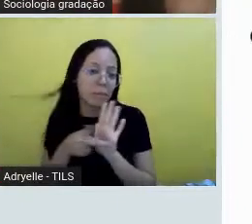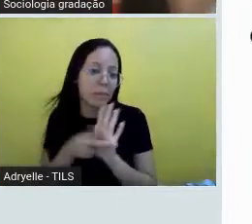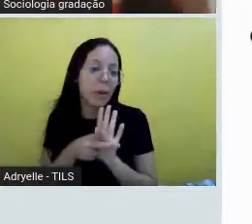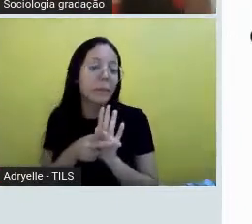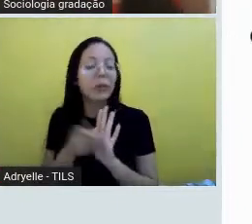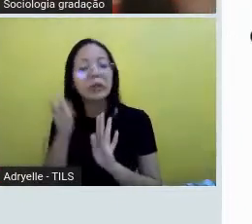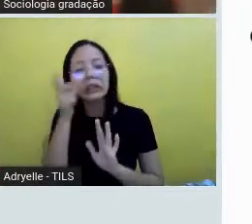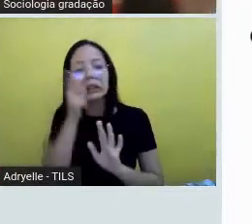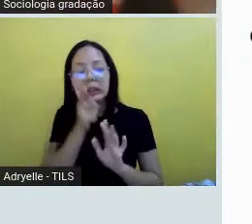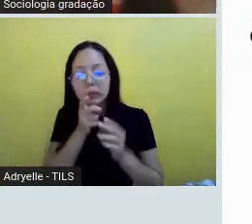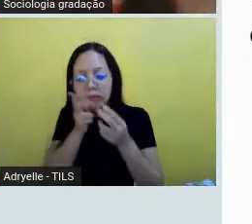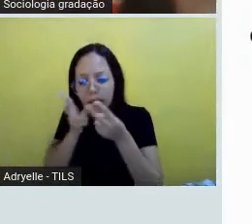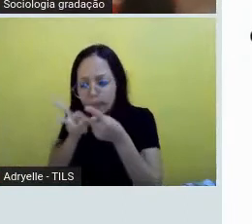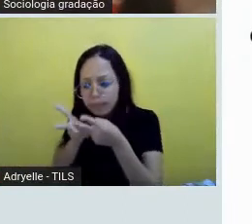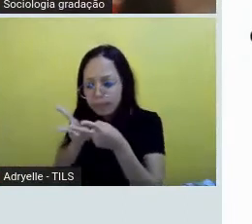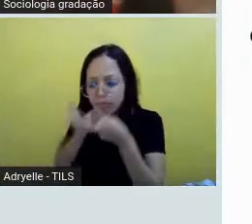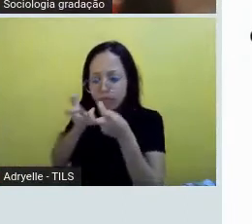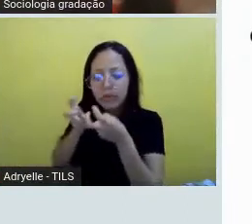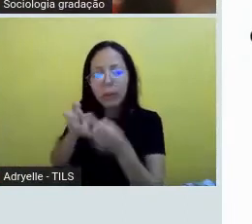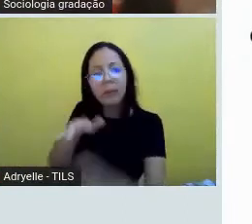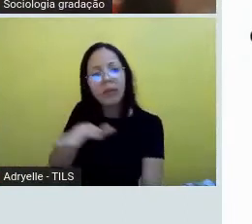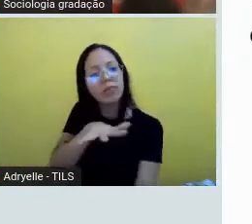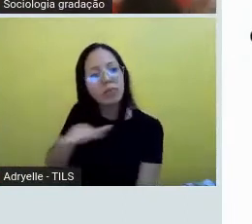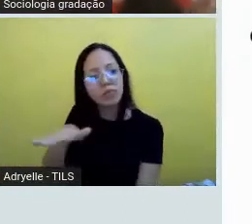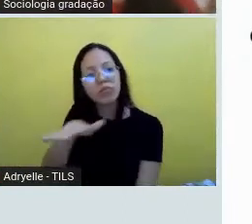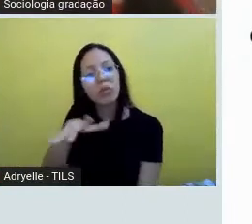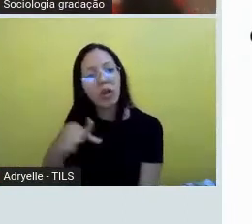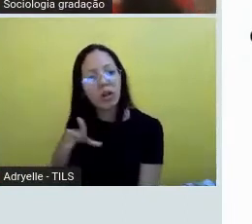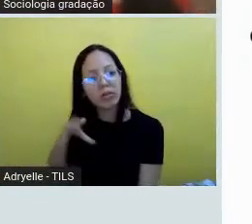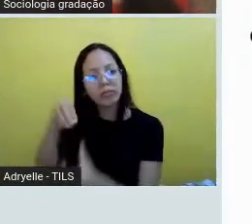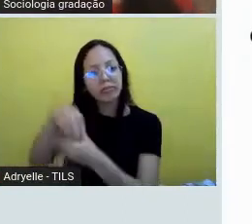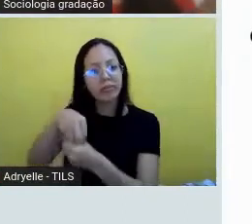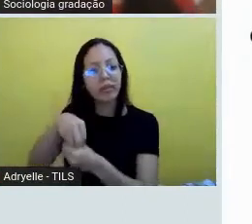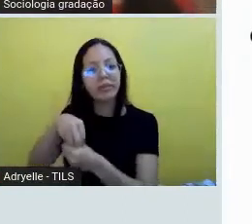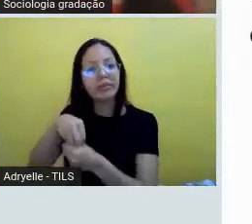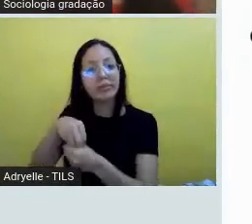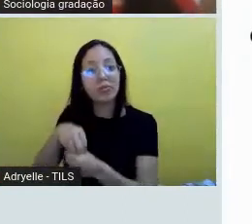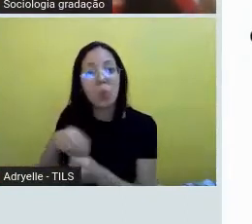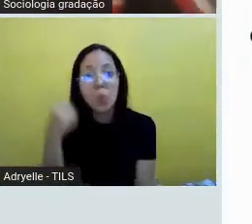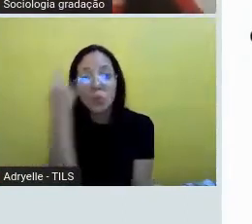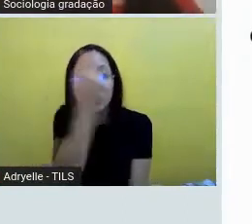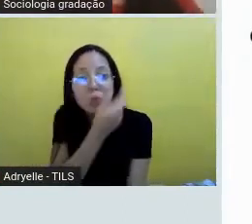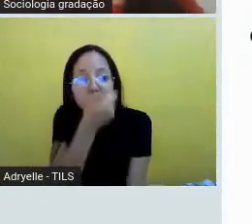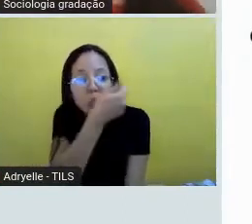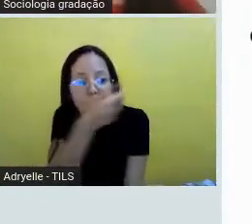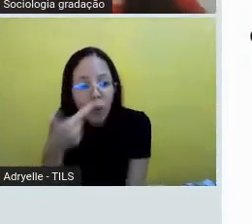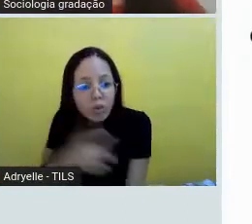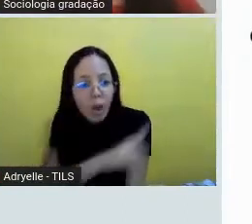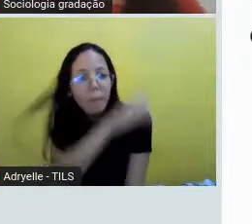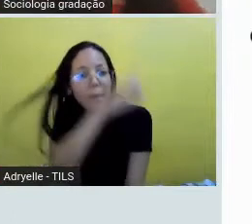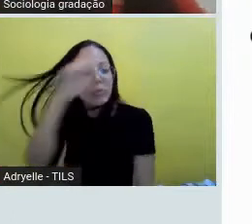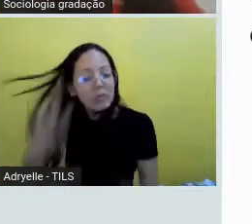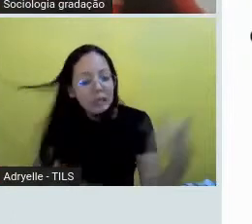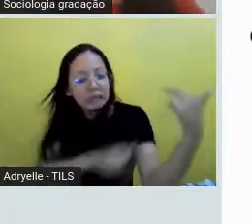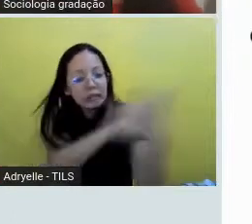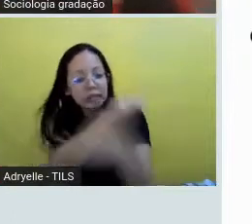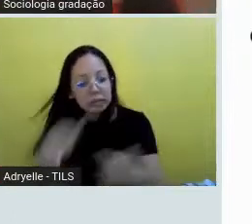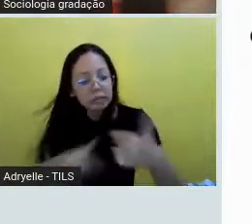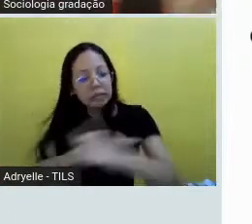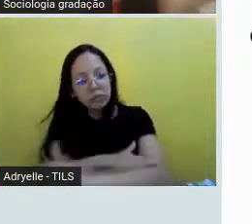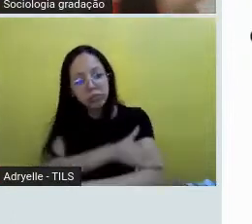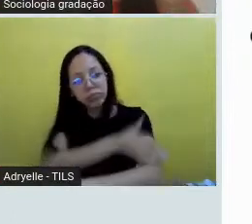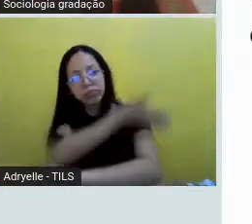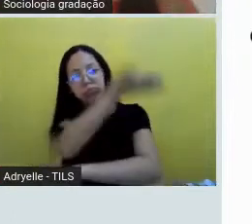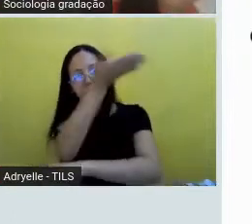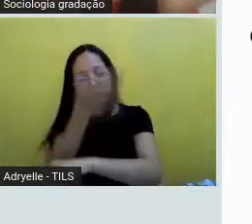conseguem enxergar ali naquele local em que eles se encontram mais de 12 horas por dia trabalhando em condições precárias.